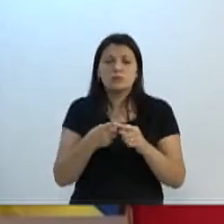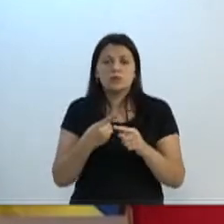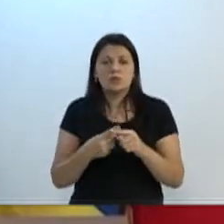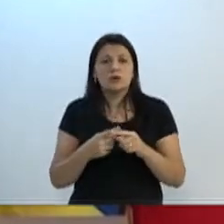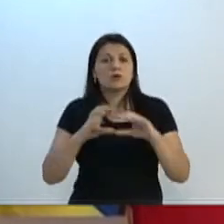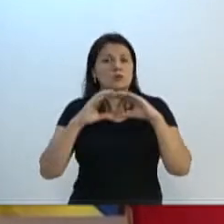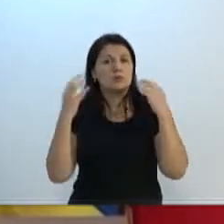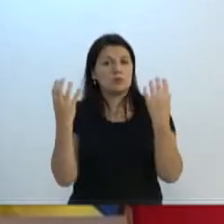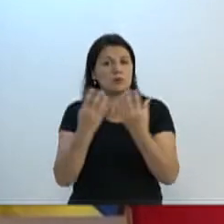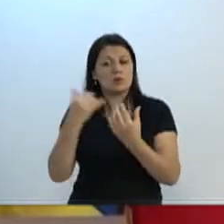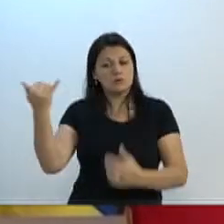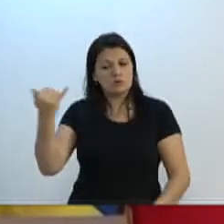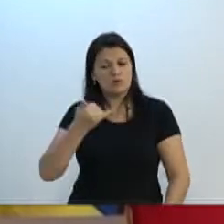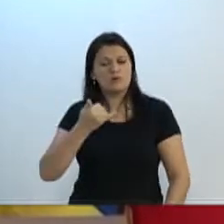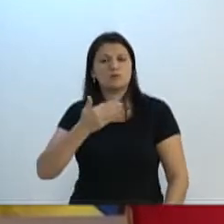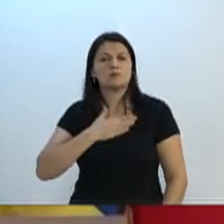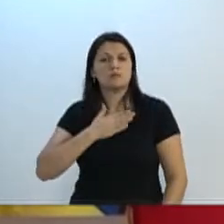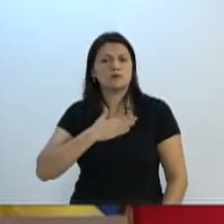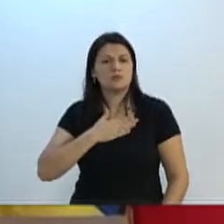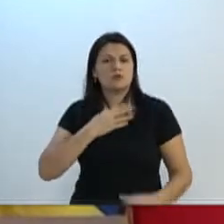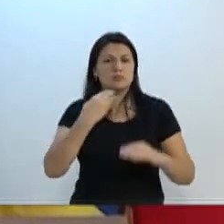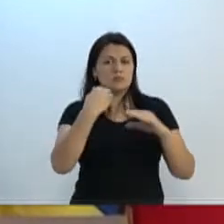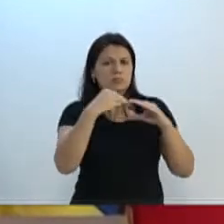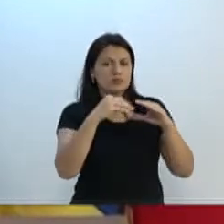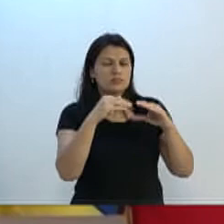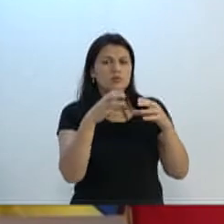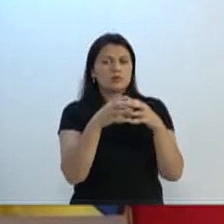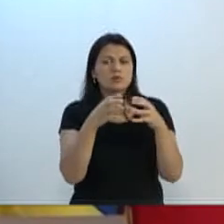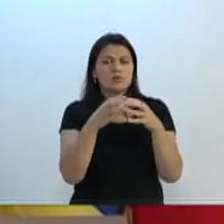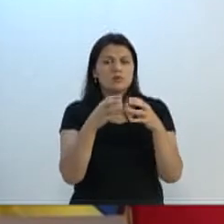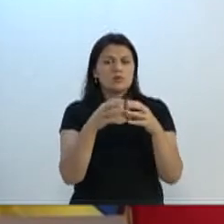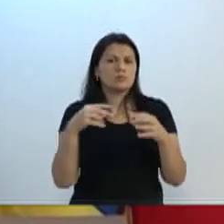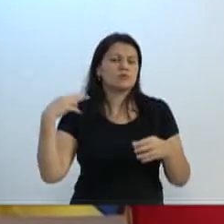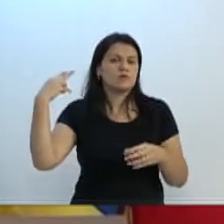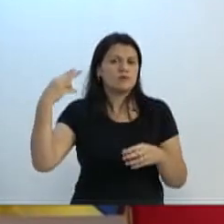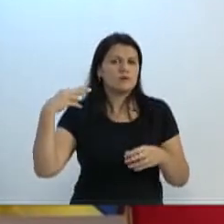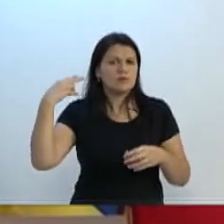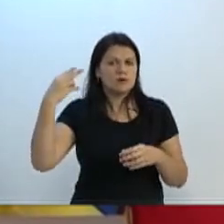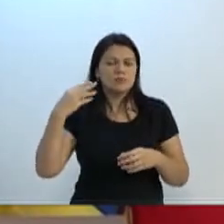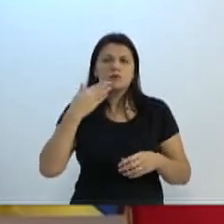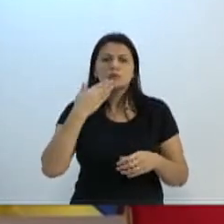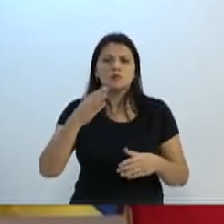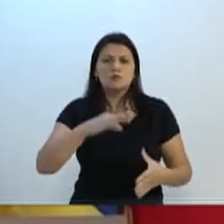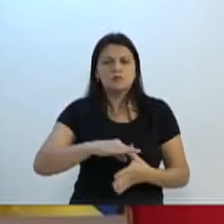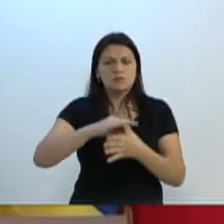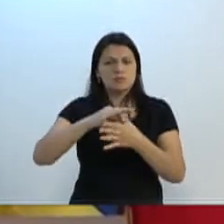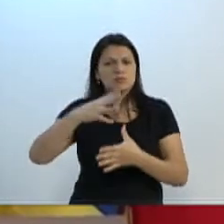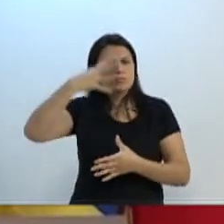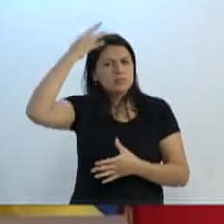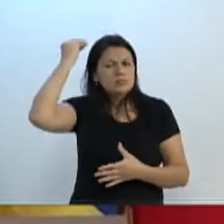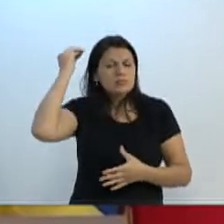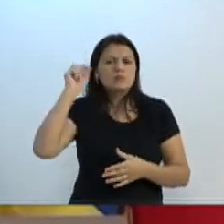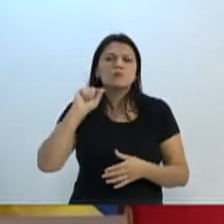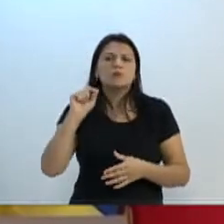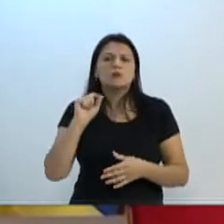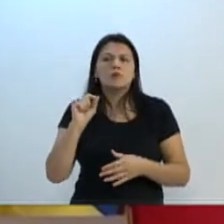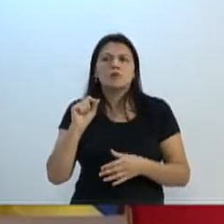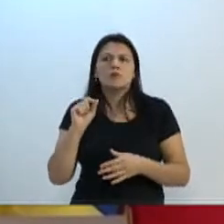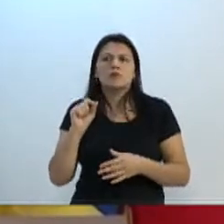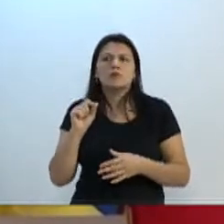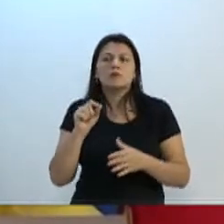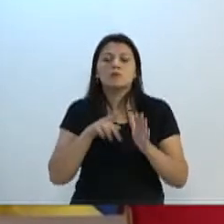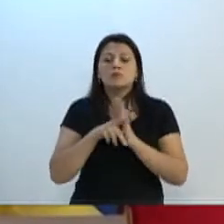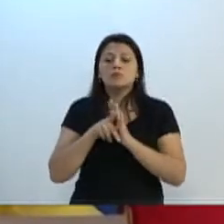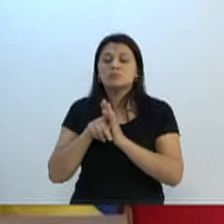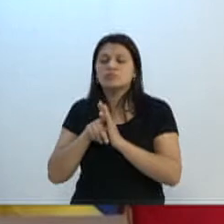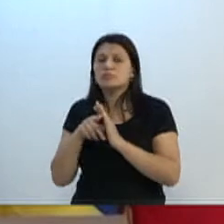comunidade, inclusive botei no grupo dos vereadores, pedi a liderança de governo para que procurasse a situação. Preciso aqui, inclusive, fazer